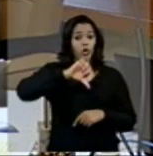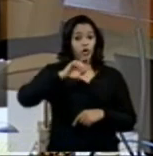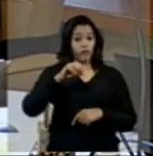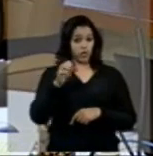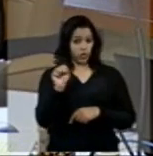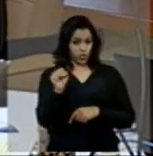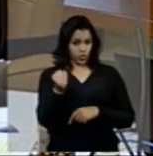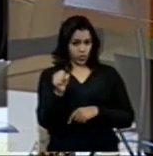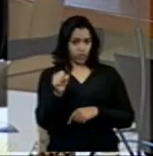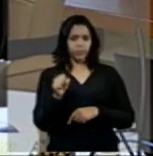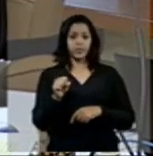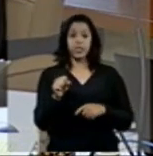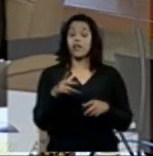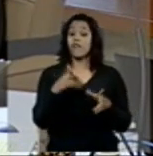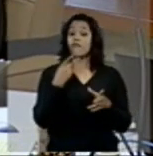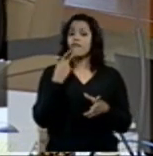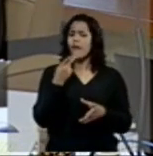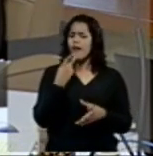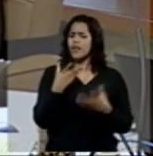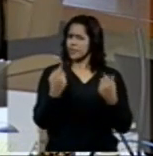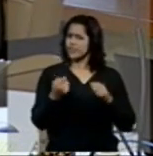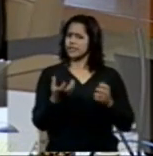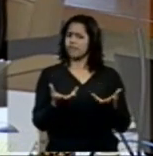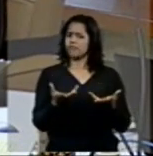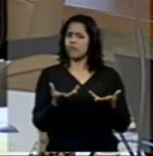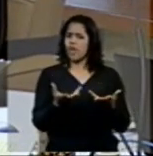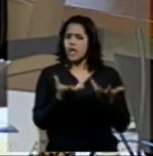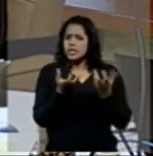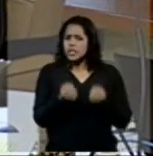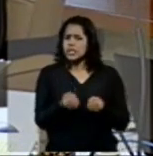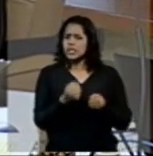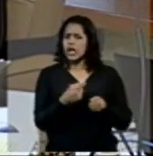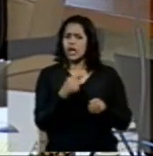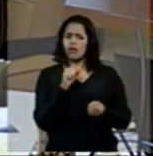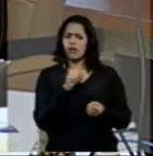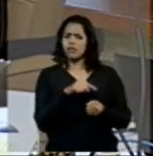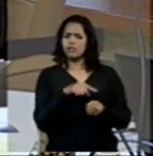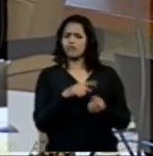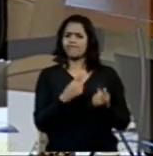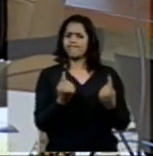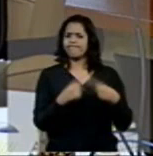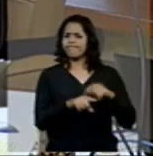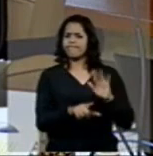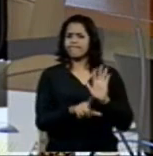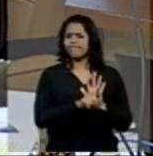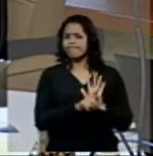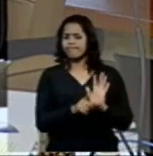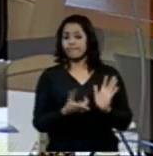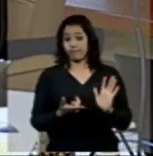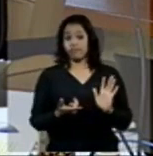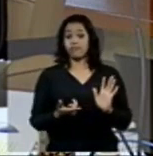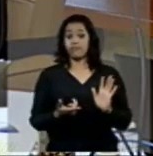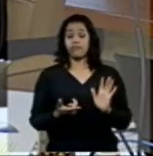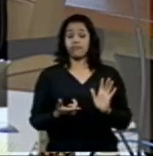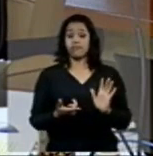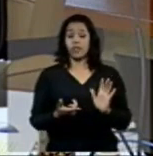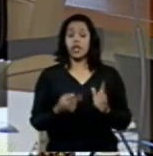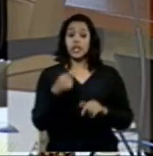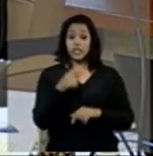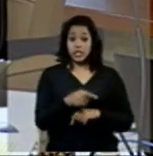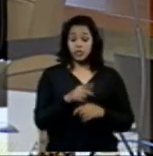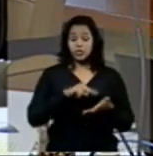conclama a adotar práticas que encubram fraude ou ilicitudes.